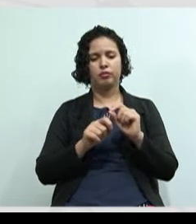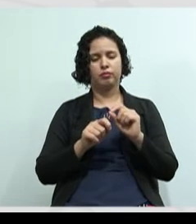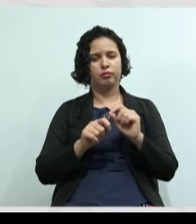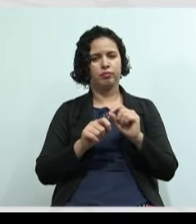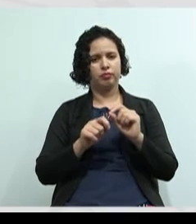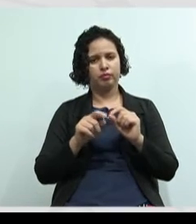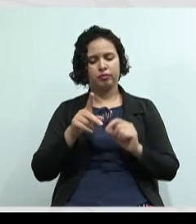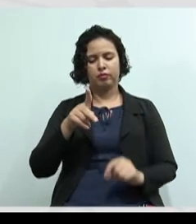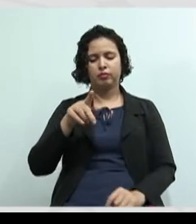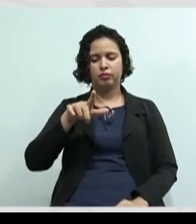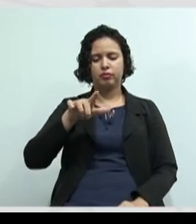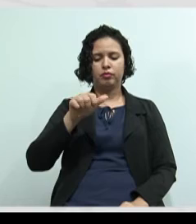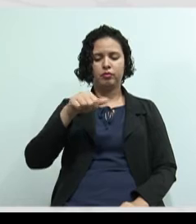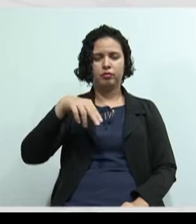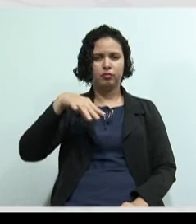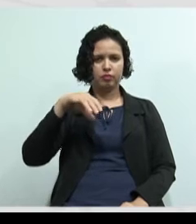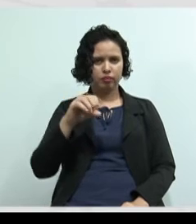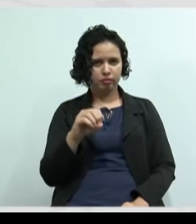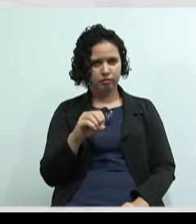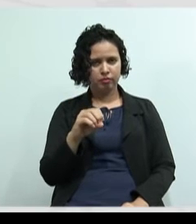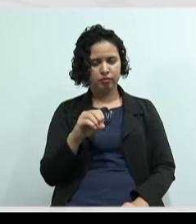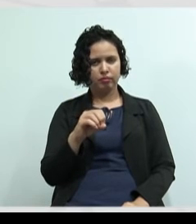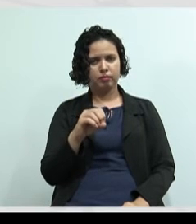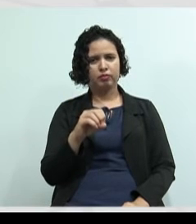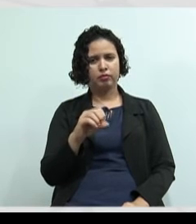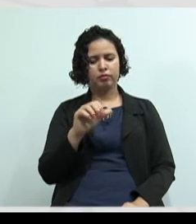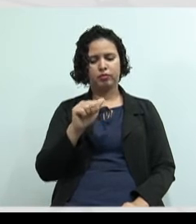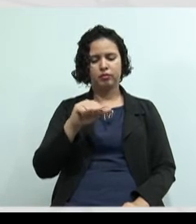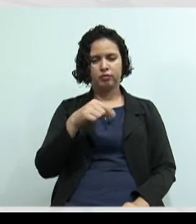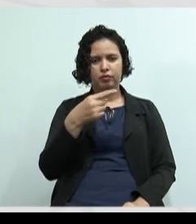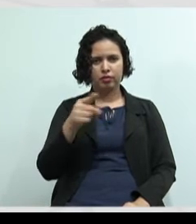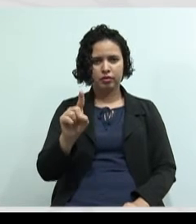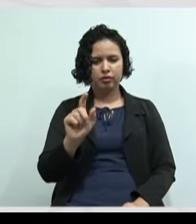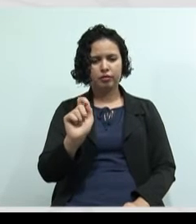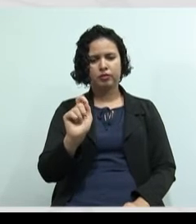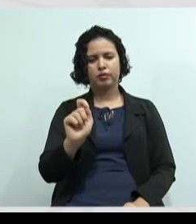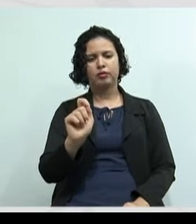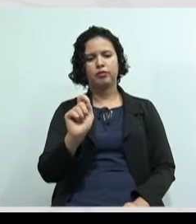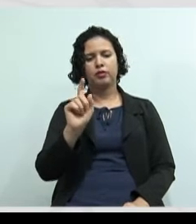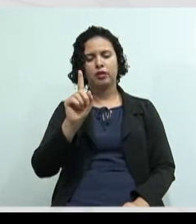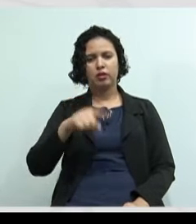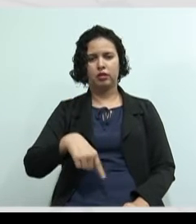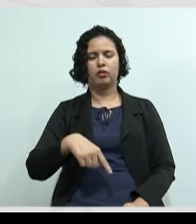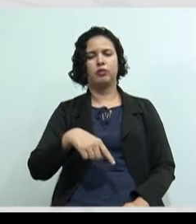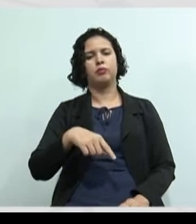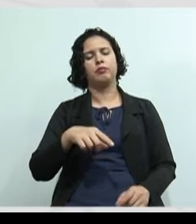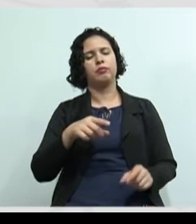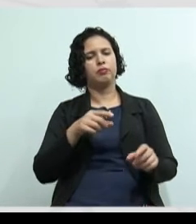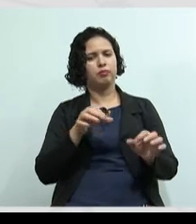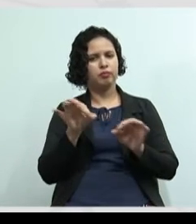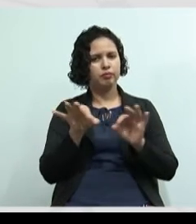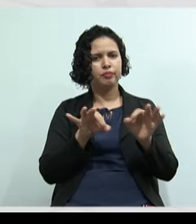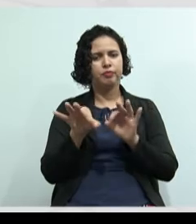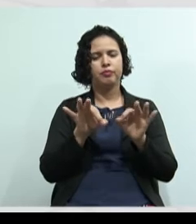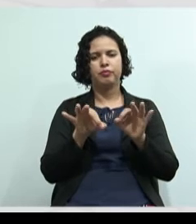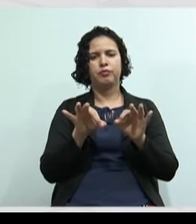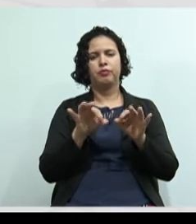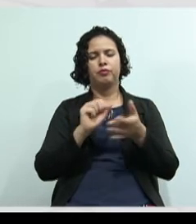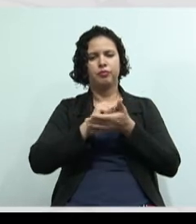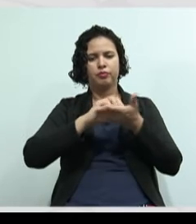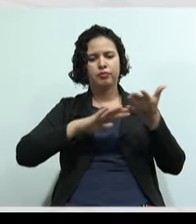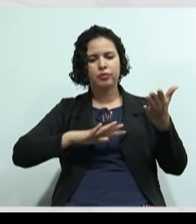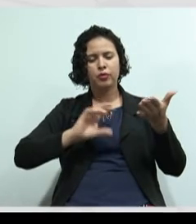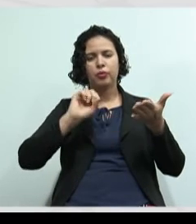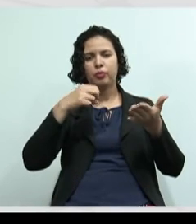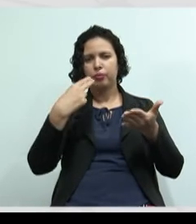ação? Começando pelo começo. Um plano de ação também é conhecido por plano de atividades ou ainda plano de trabalho. Ele é